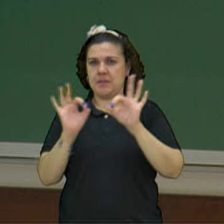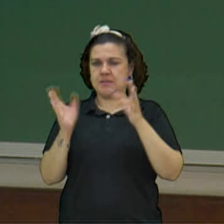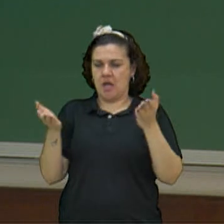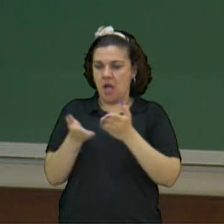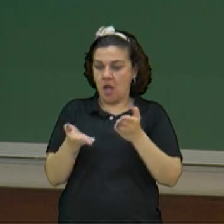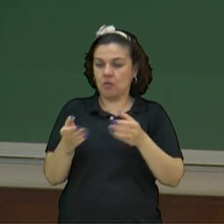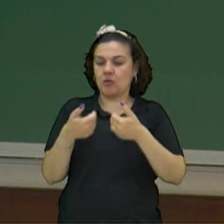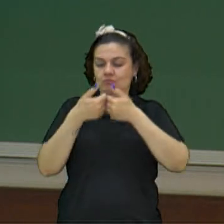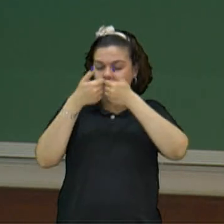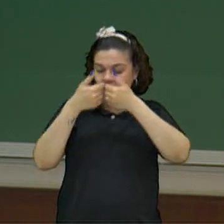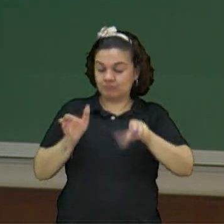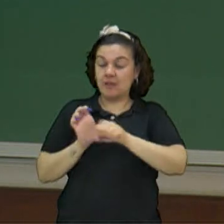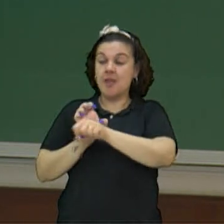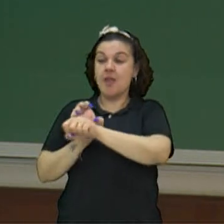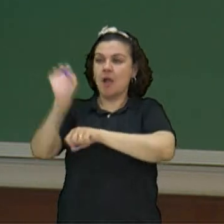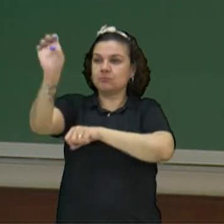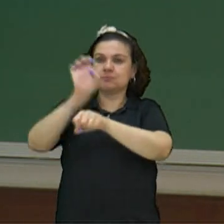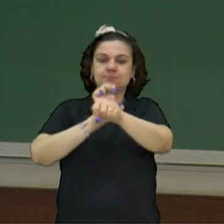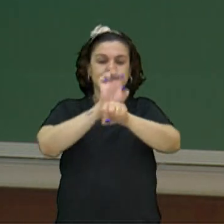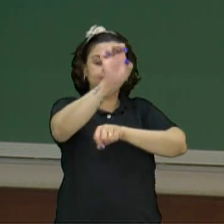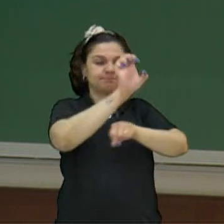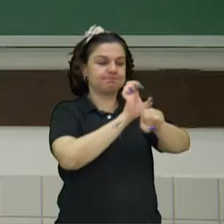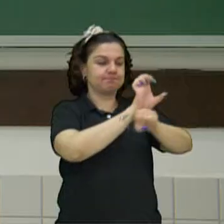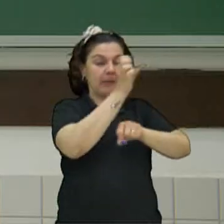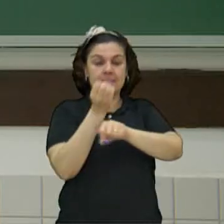de exportação.